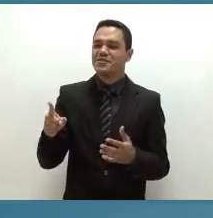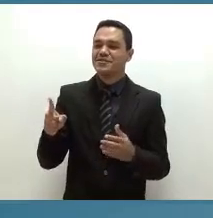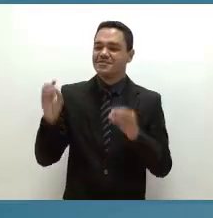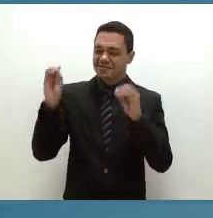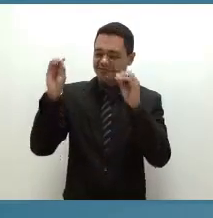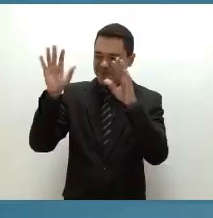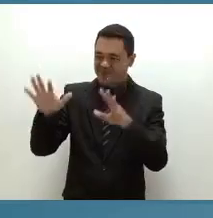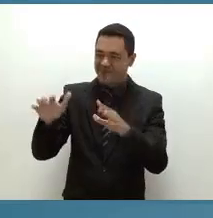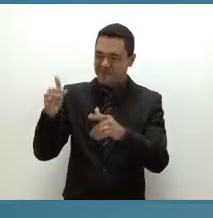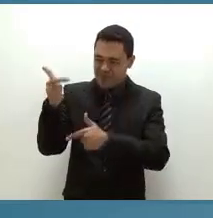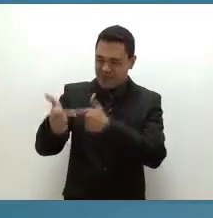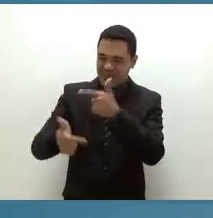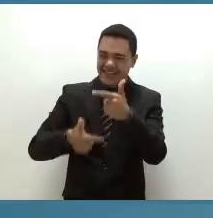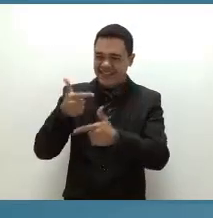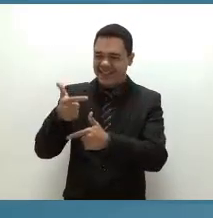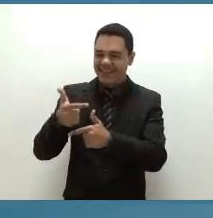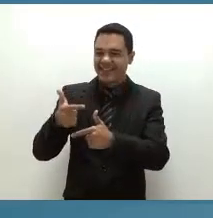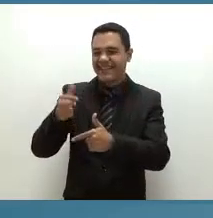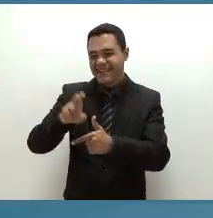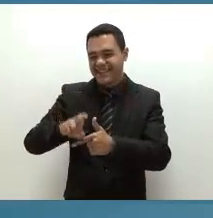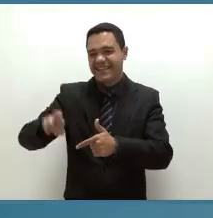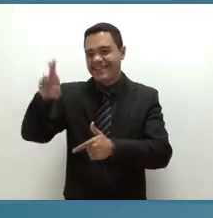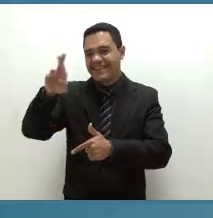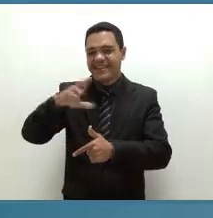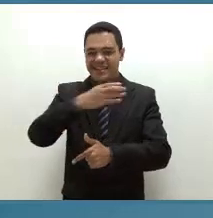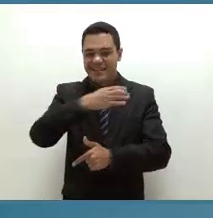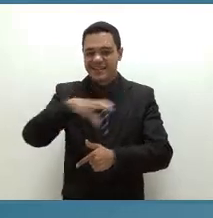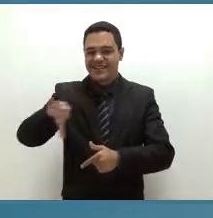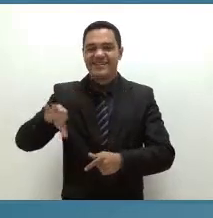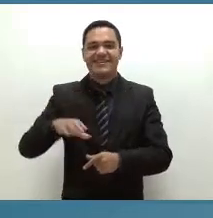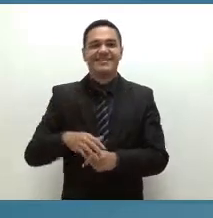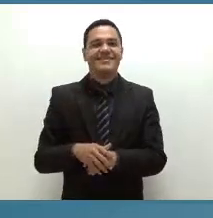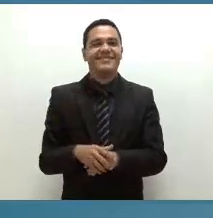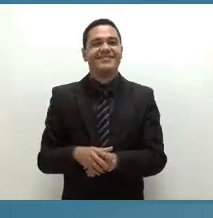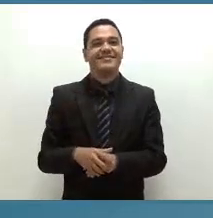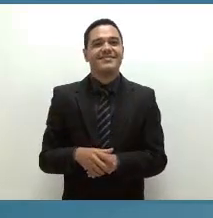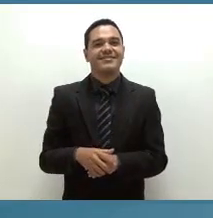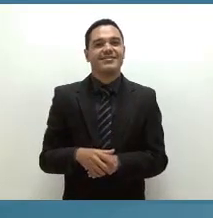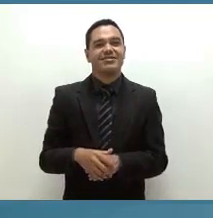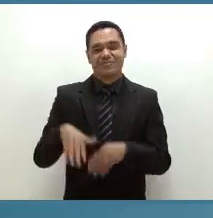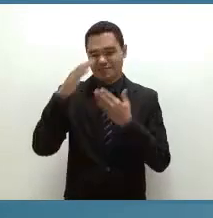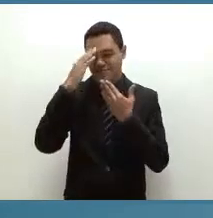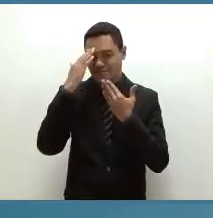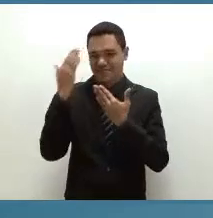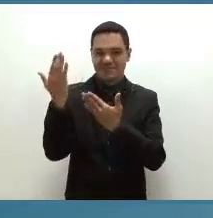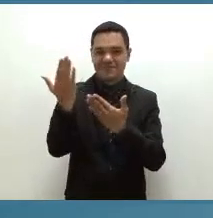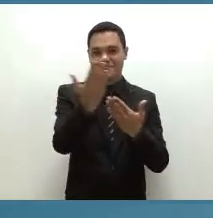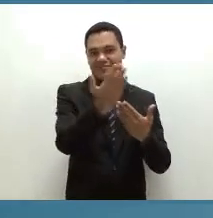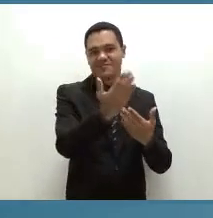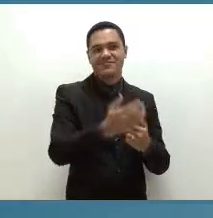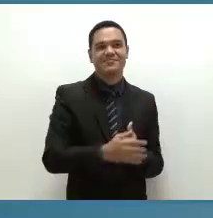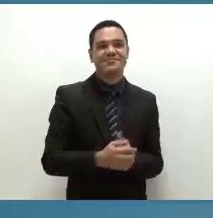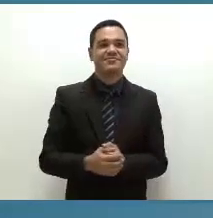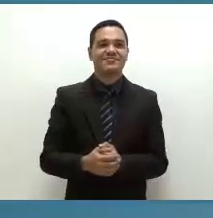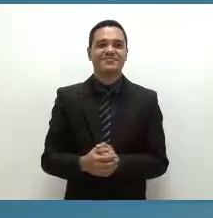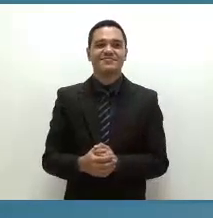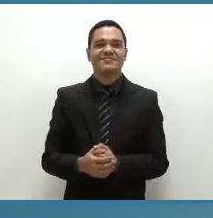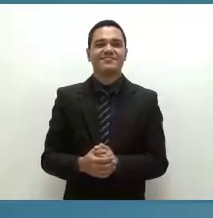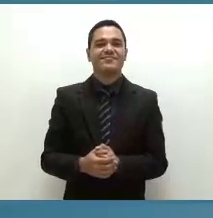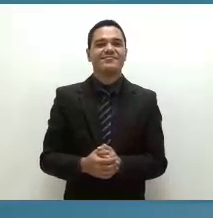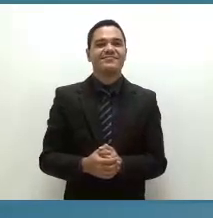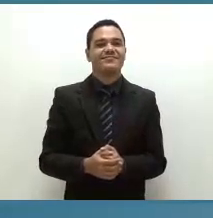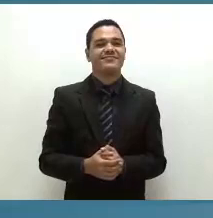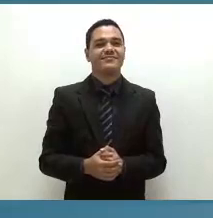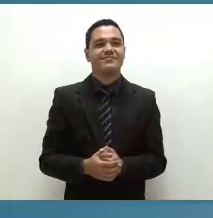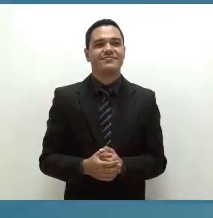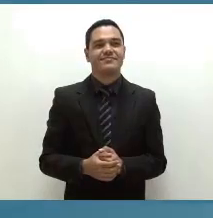profícuo trabalho à frente da corregedoria. Obrigada, Carlinhos. Obrigada, desembargadora. Desembargador